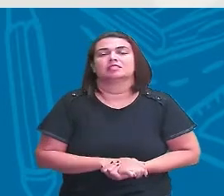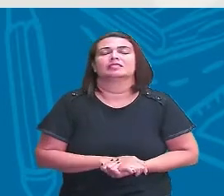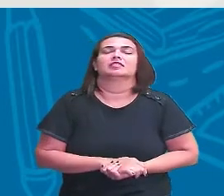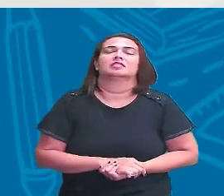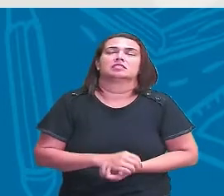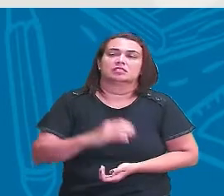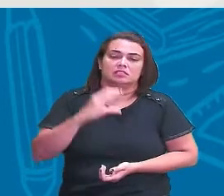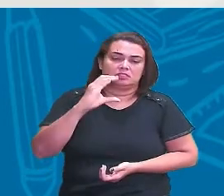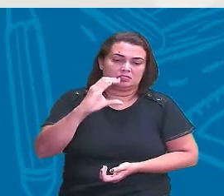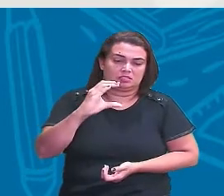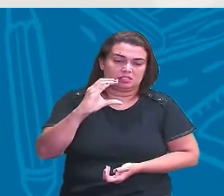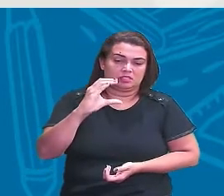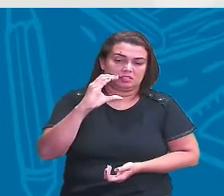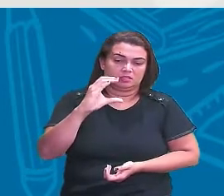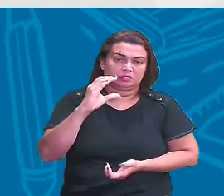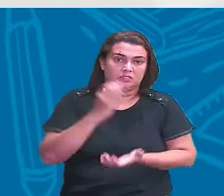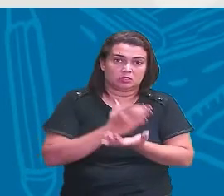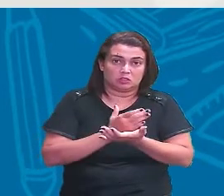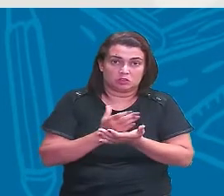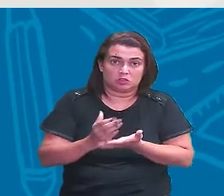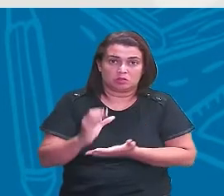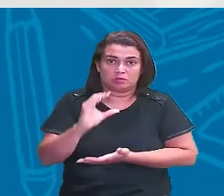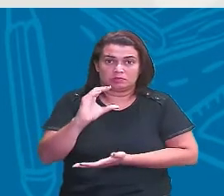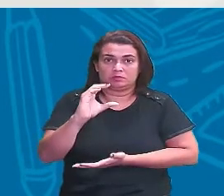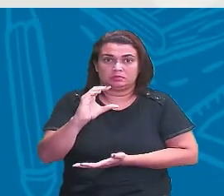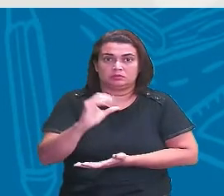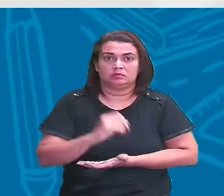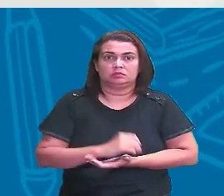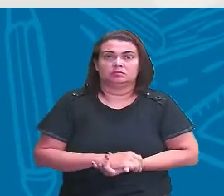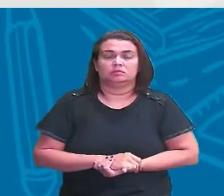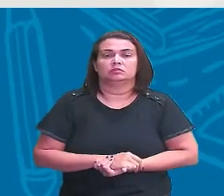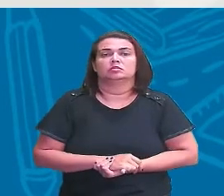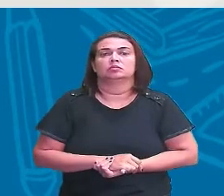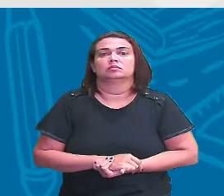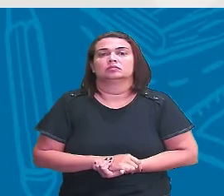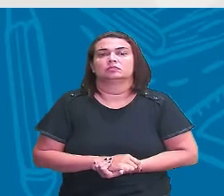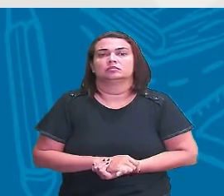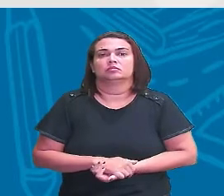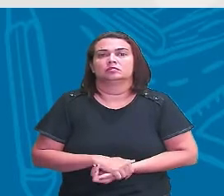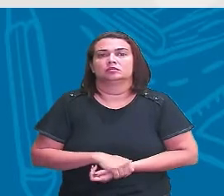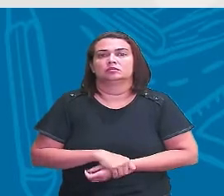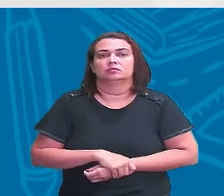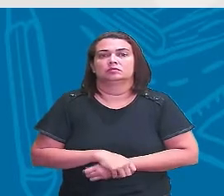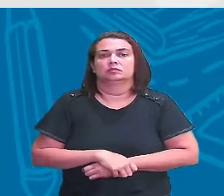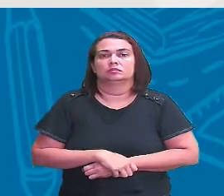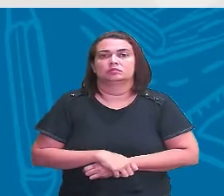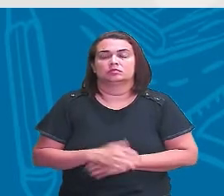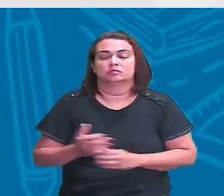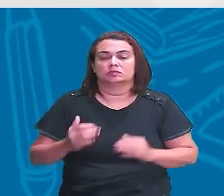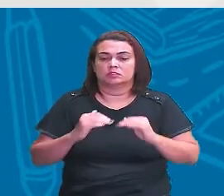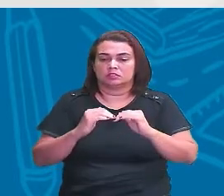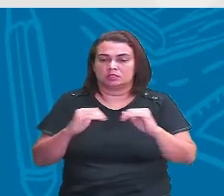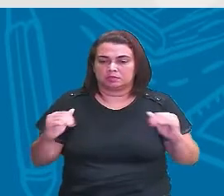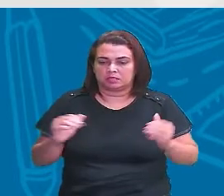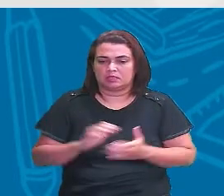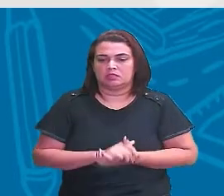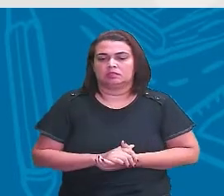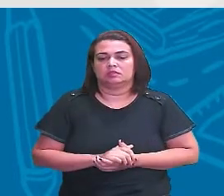inicial? C, não é, gente? A letrinha C, de cadeira. Então, vamos separar as